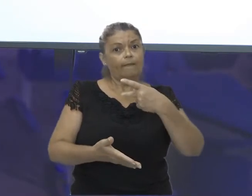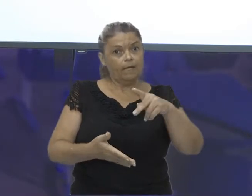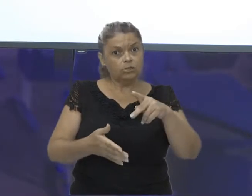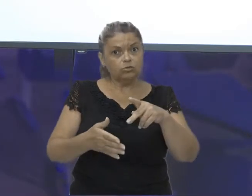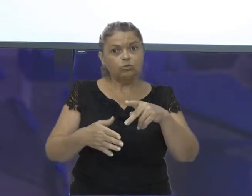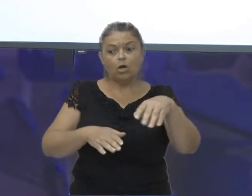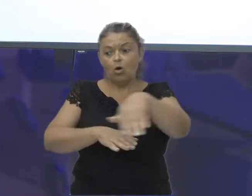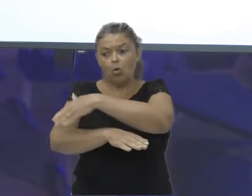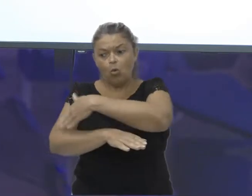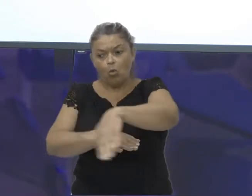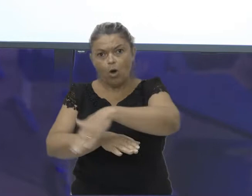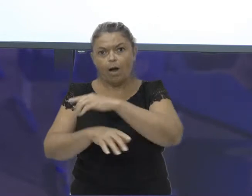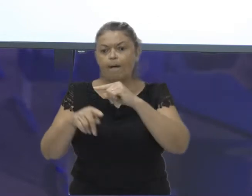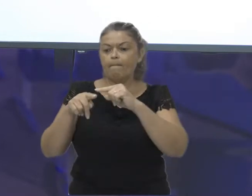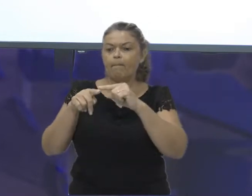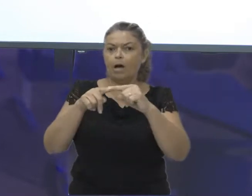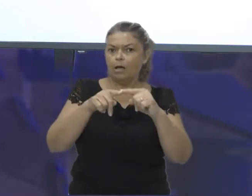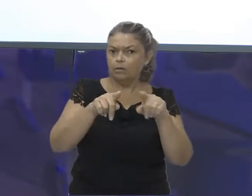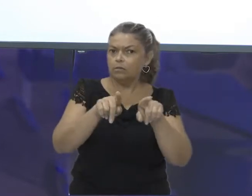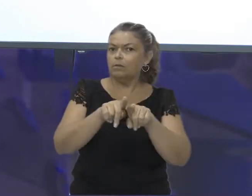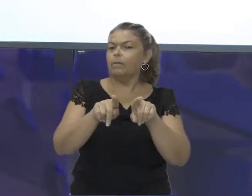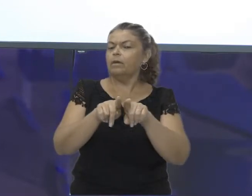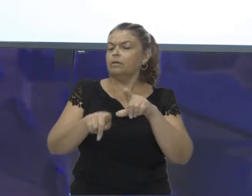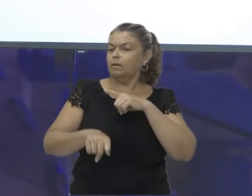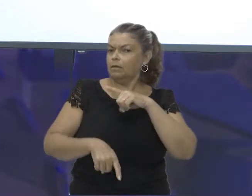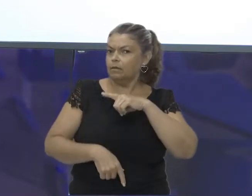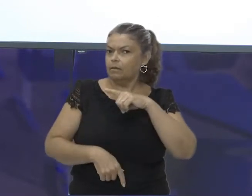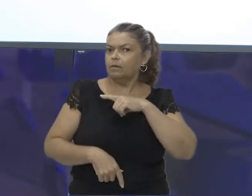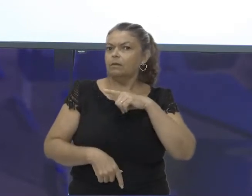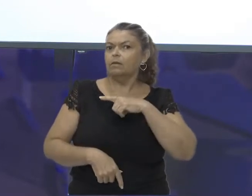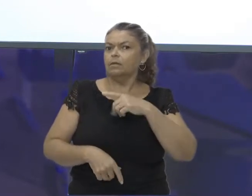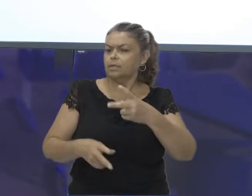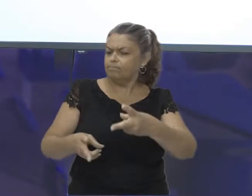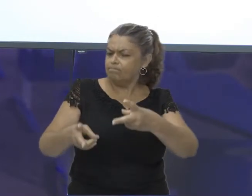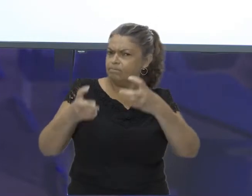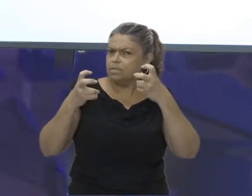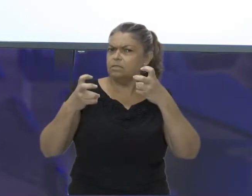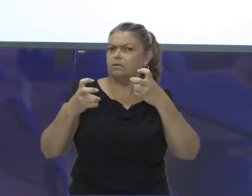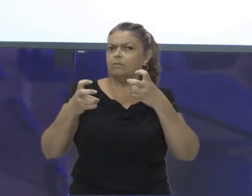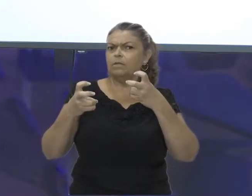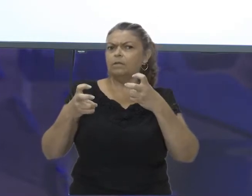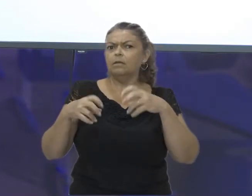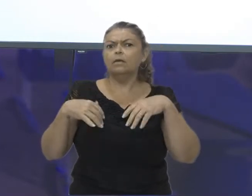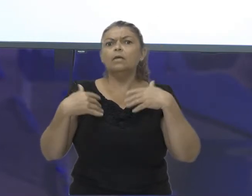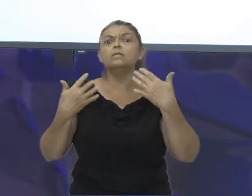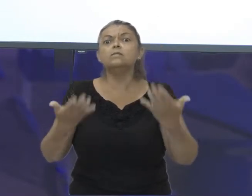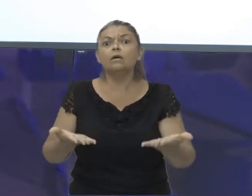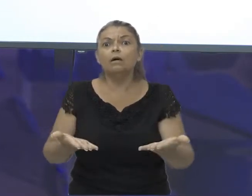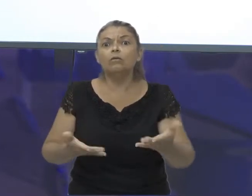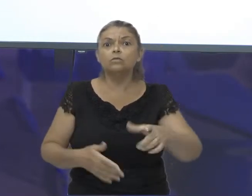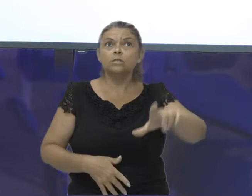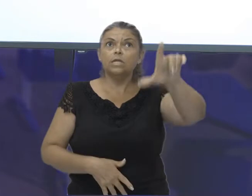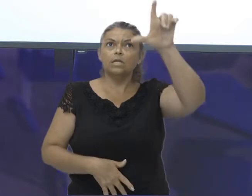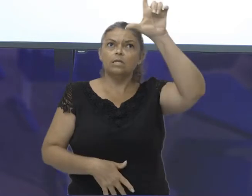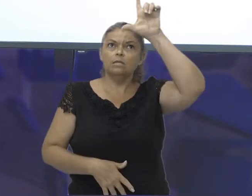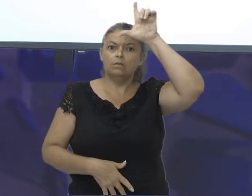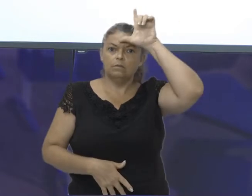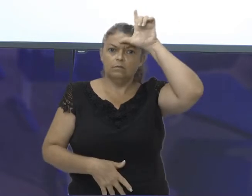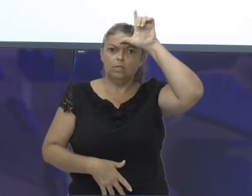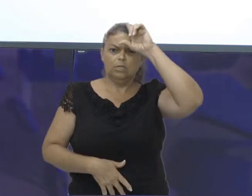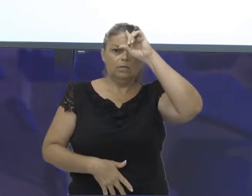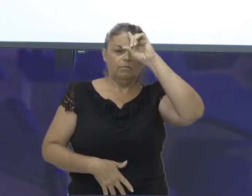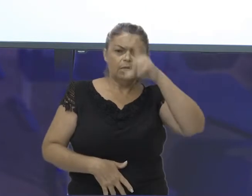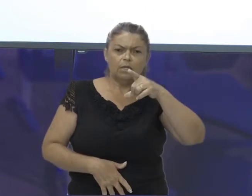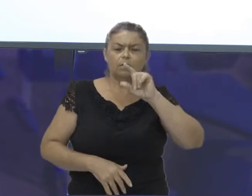Tendo uma dimensão mais abrangente, nós temos que perceber quem são os líderes. O que é que acontece no